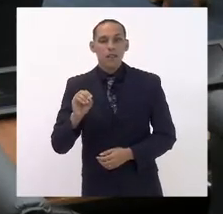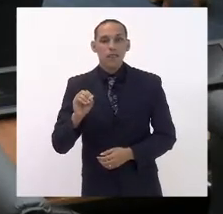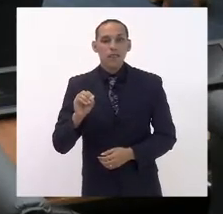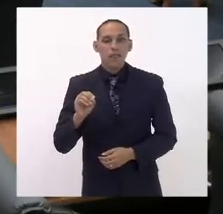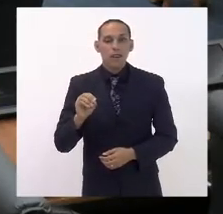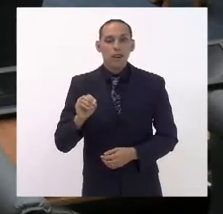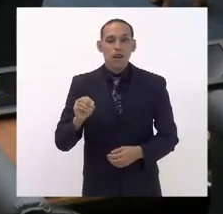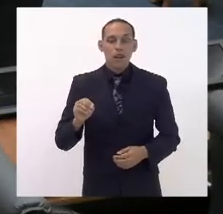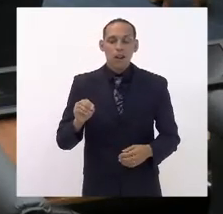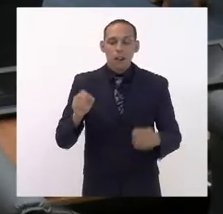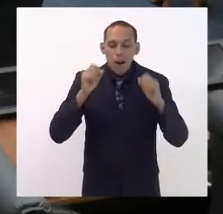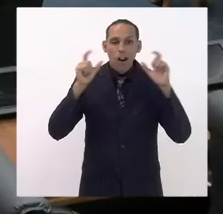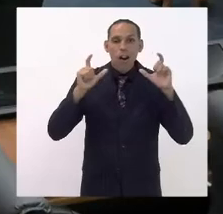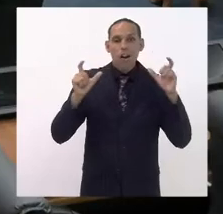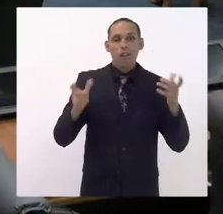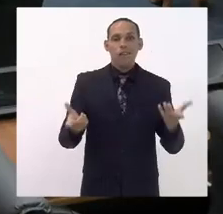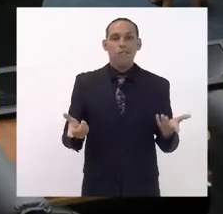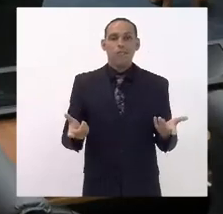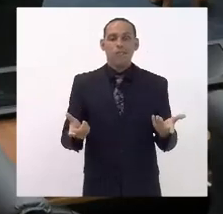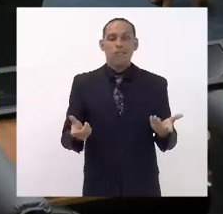Acorda, Bernardo.